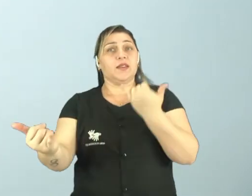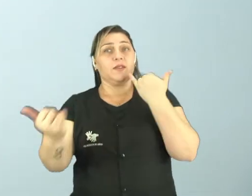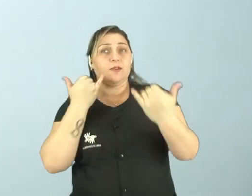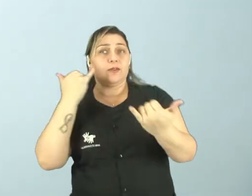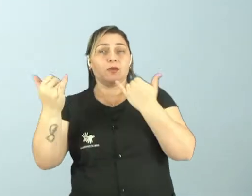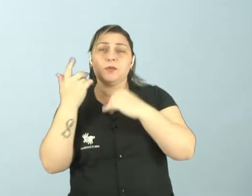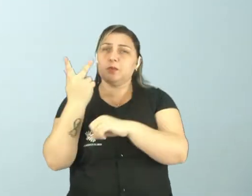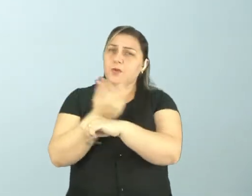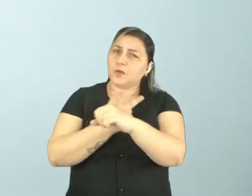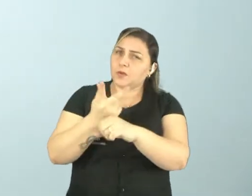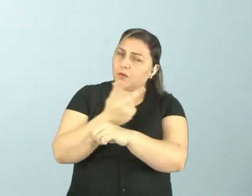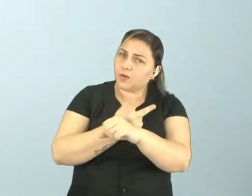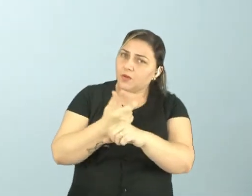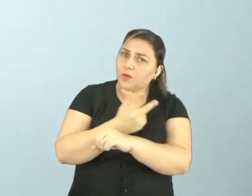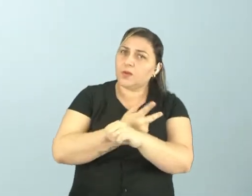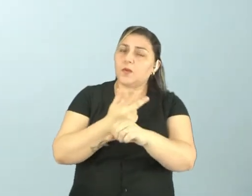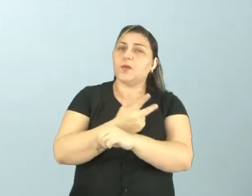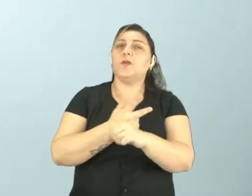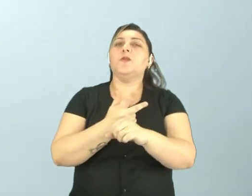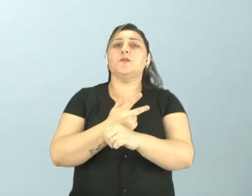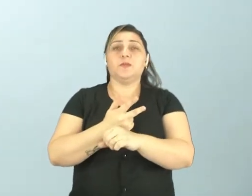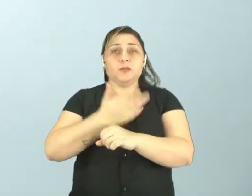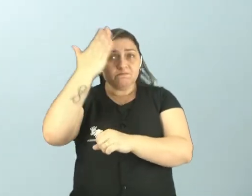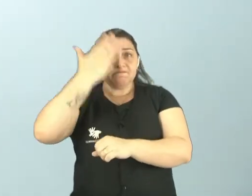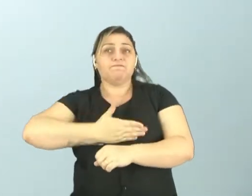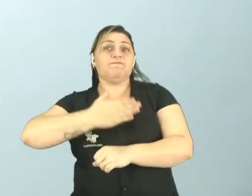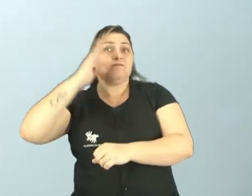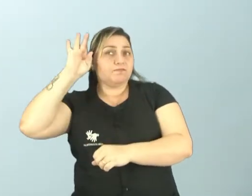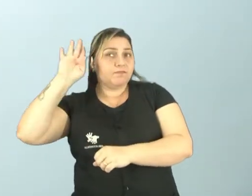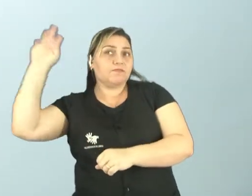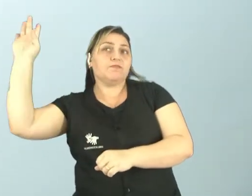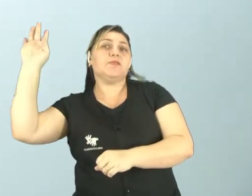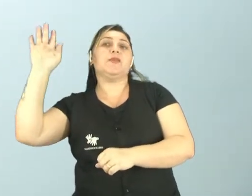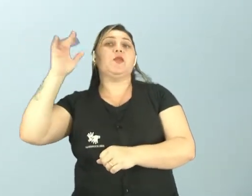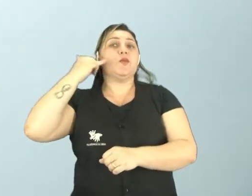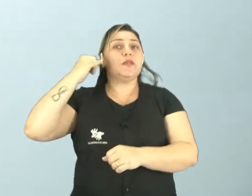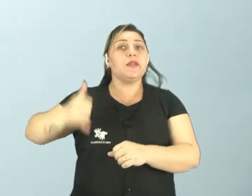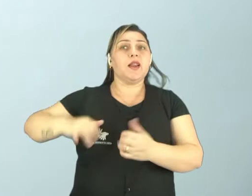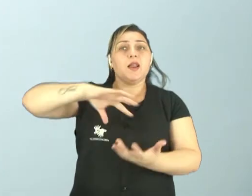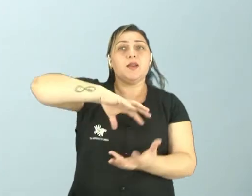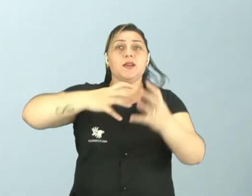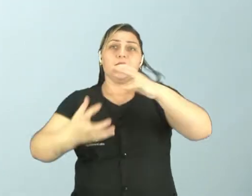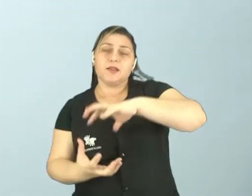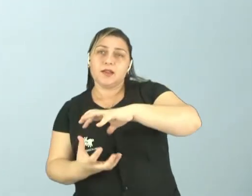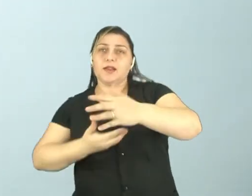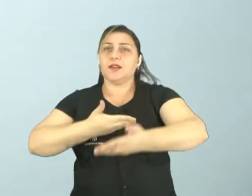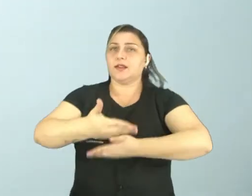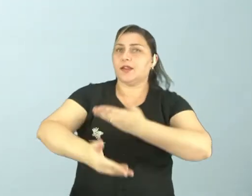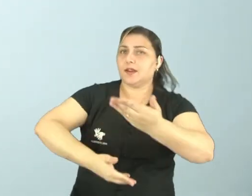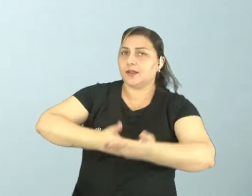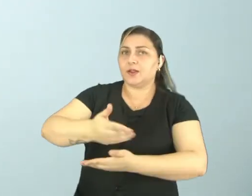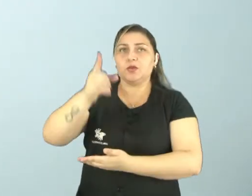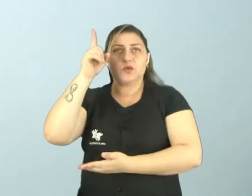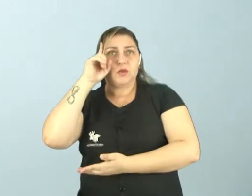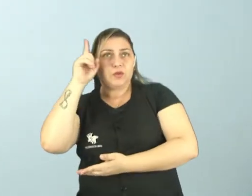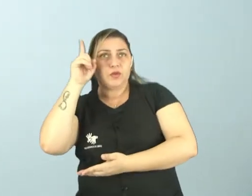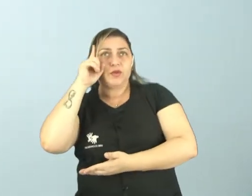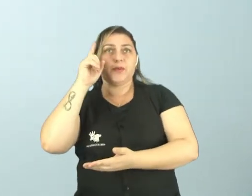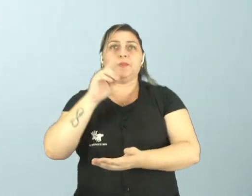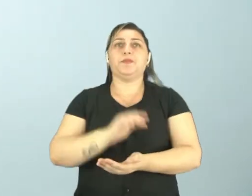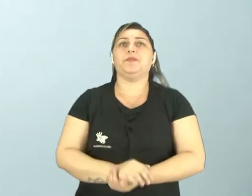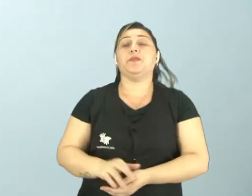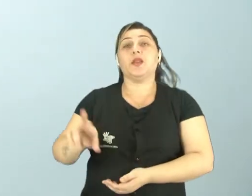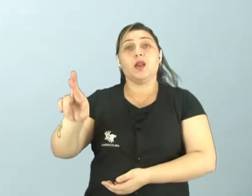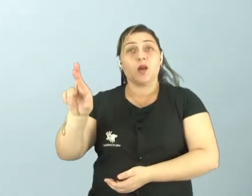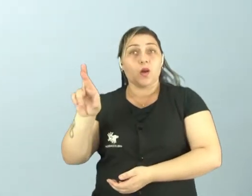em busca de defender a tese de que o celular virou um mundo, ele está nas nossas relações, né, diárias. Olha